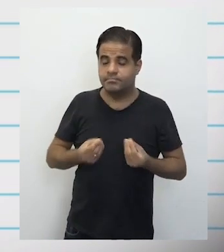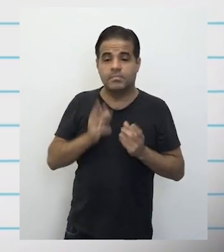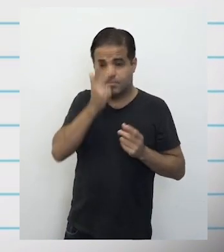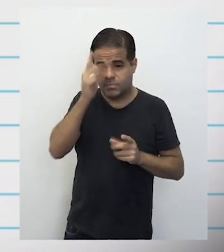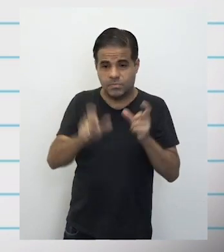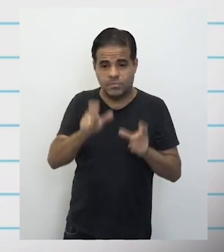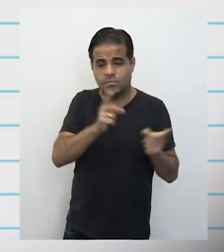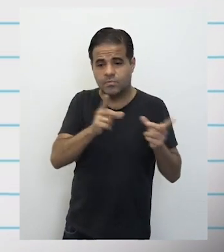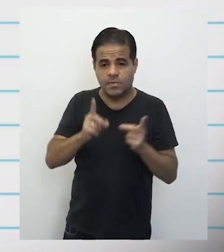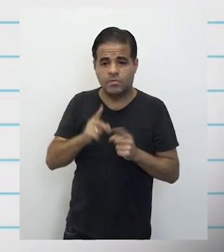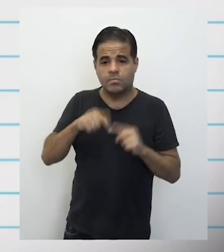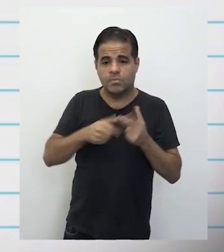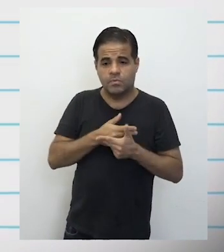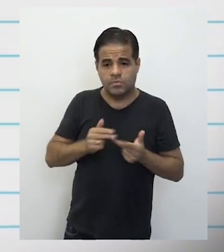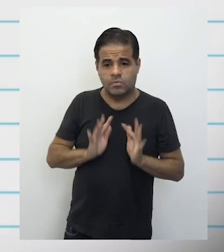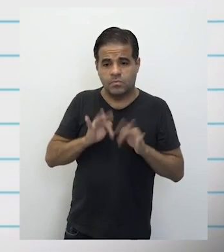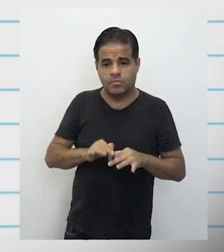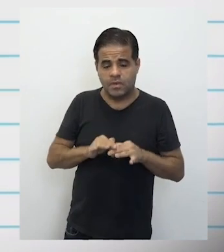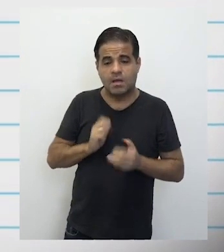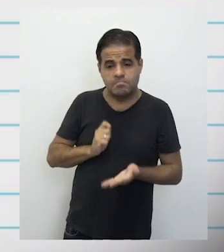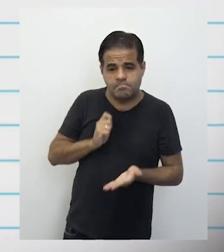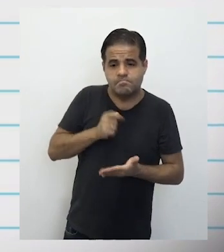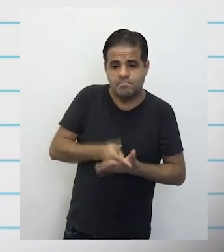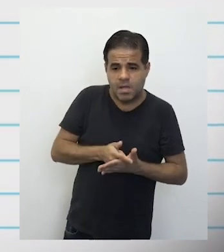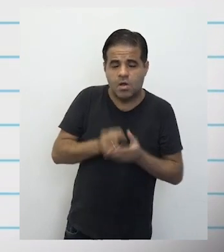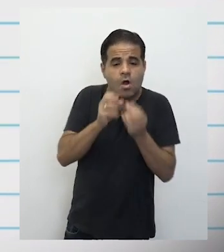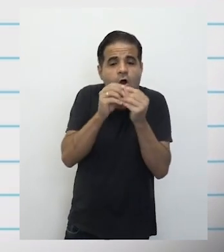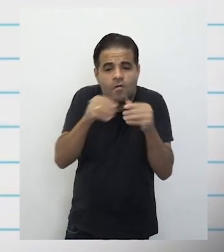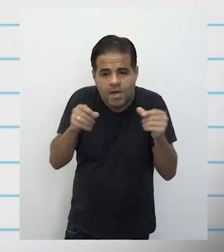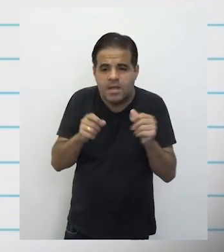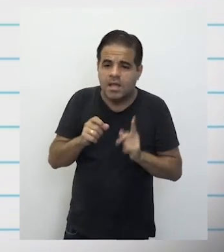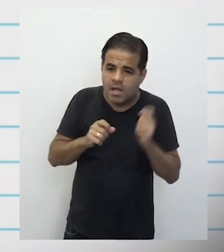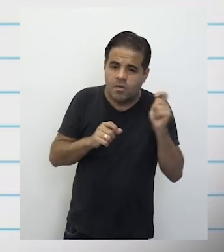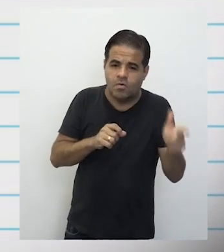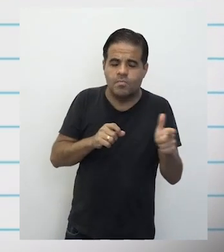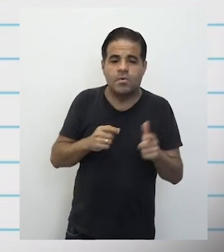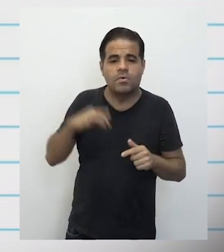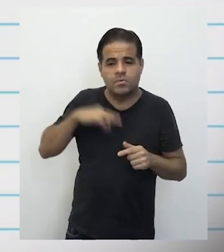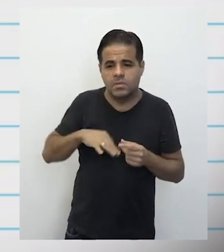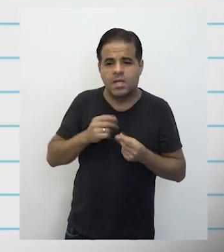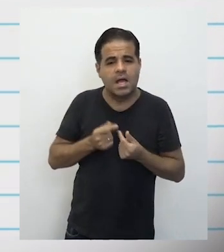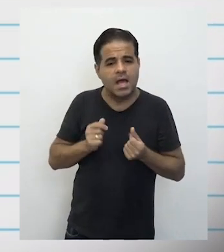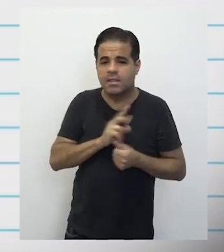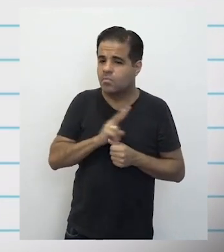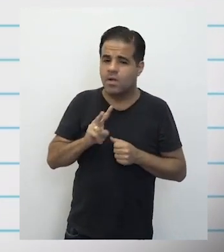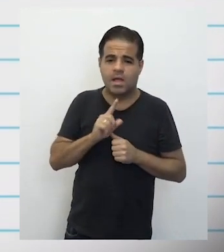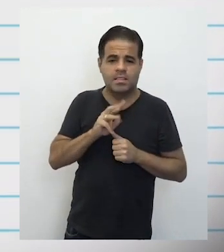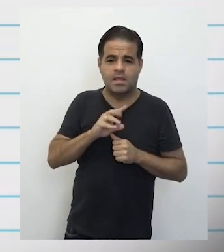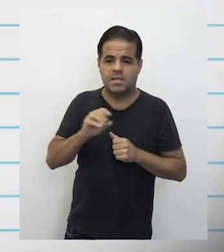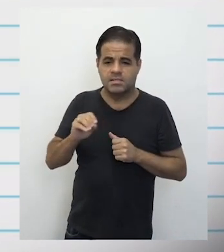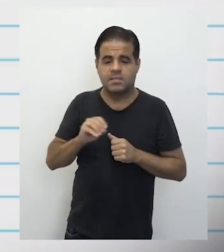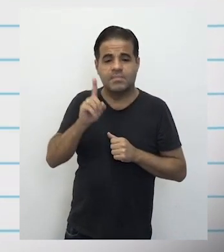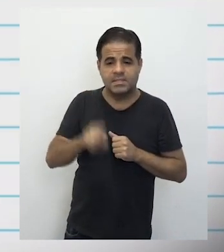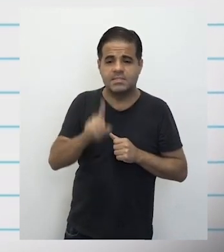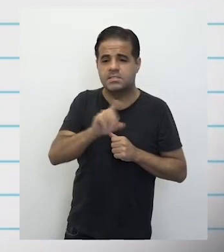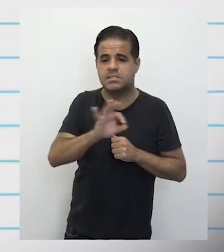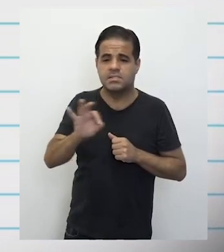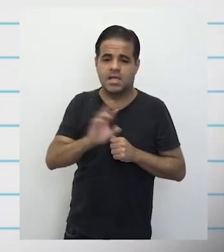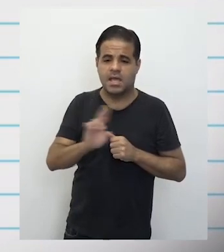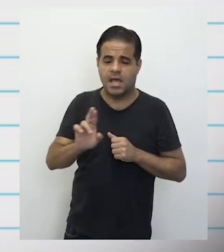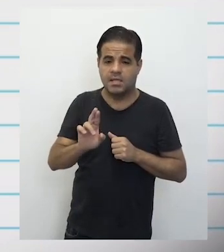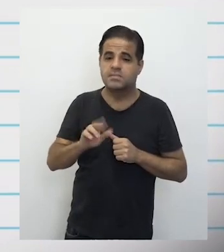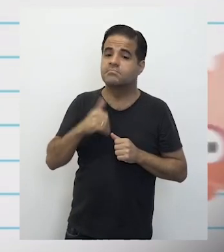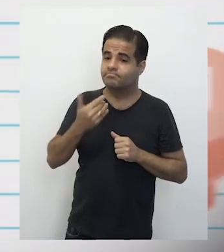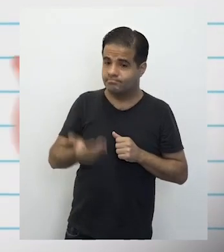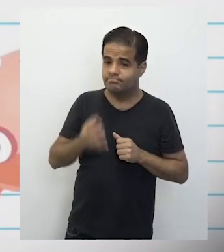vendedor do produto final, o pão, pagou pela farinha que comprou. Sua renda não é de 300, mas sim de R$100. E